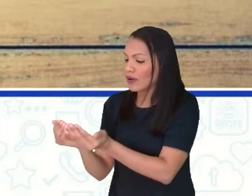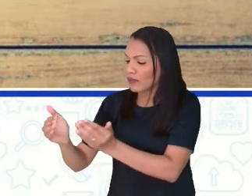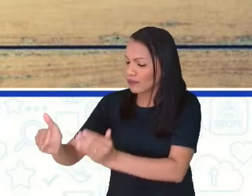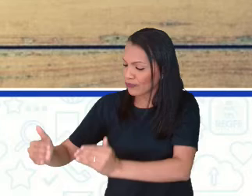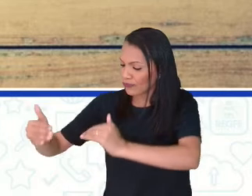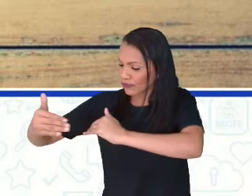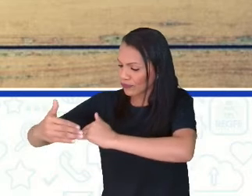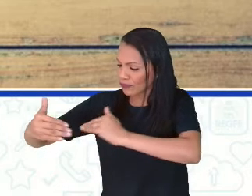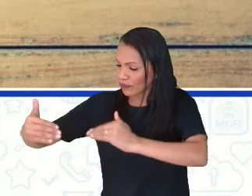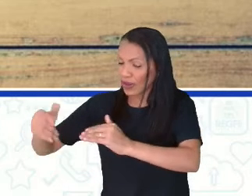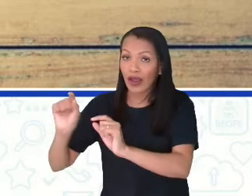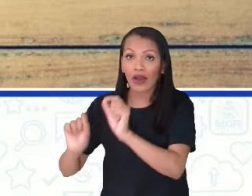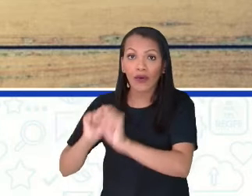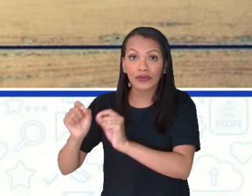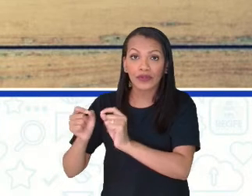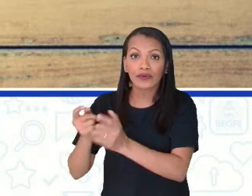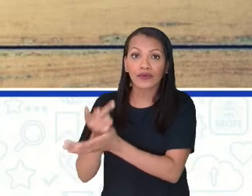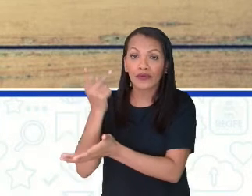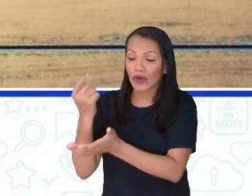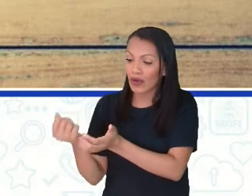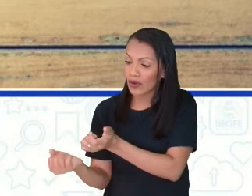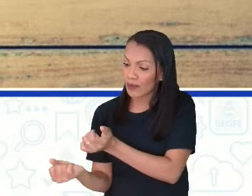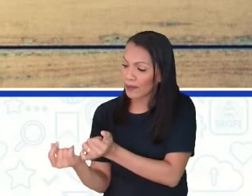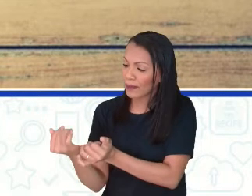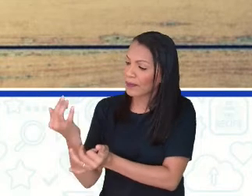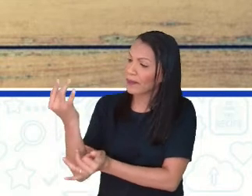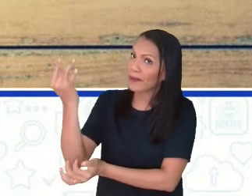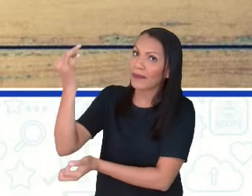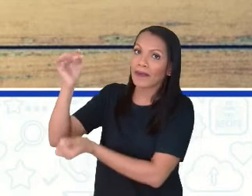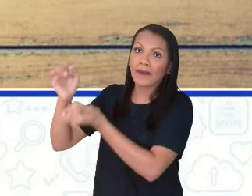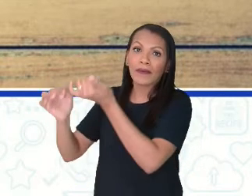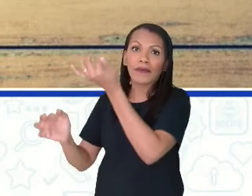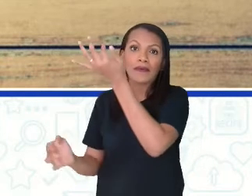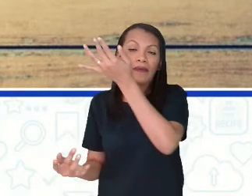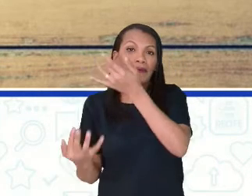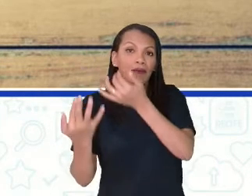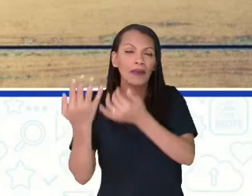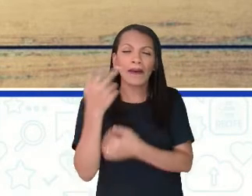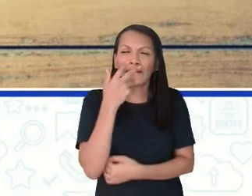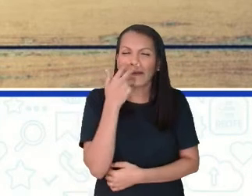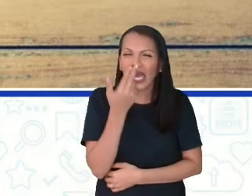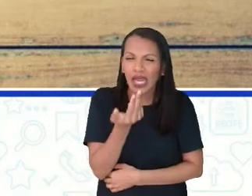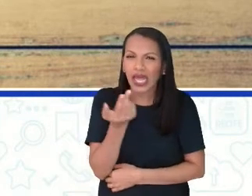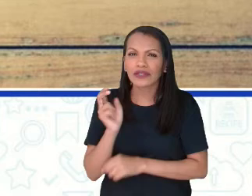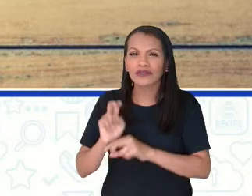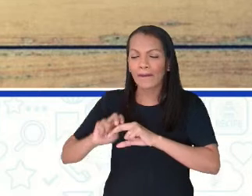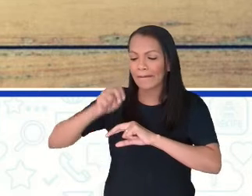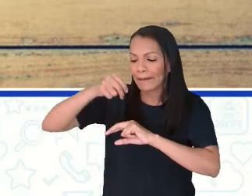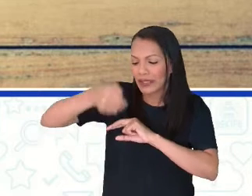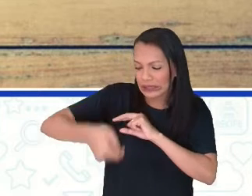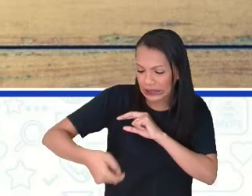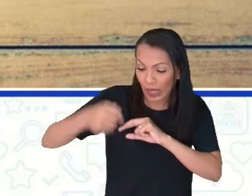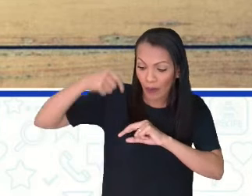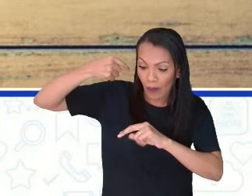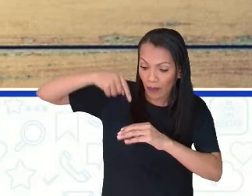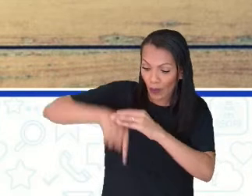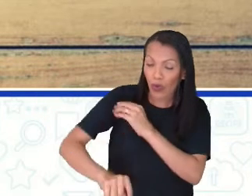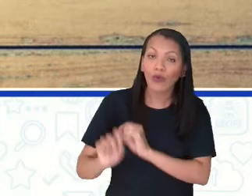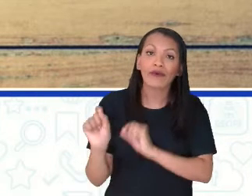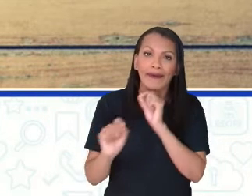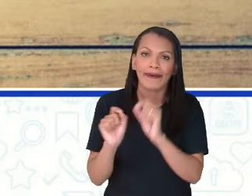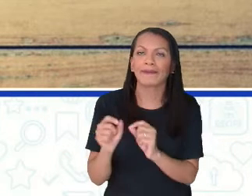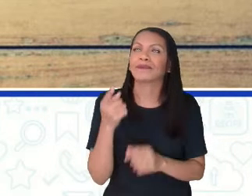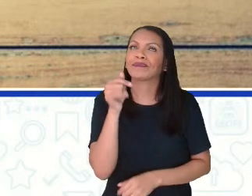acontecer uma evaporação. Como se fossem tanques rasos, piscinas rasas, onde com o calor do